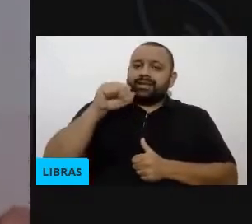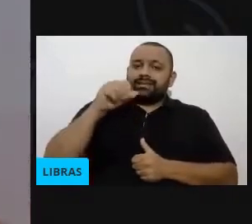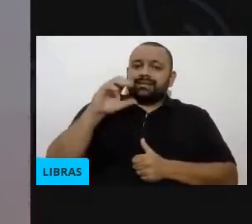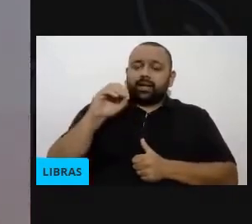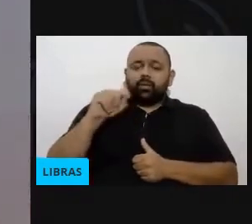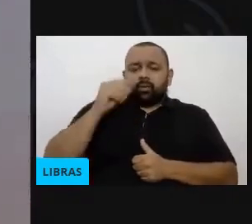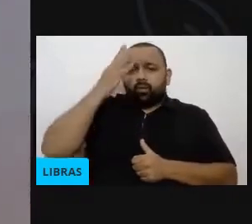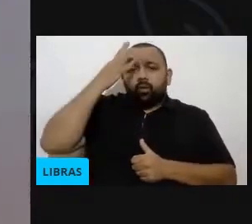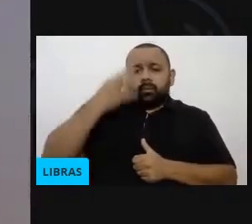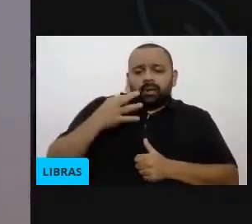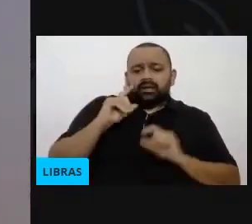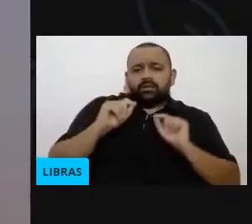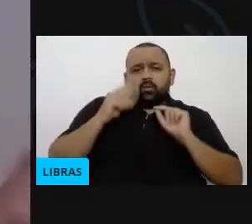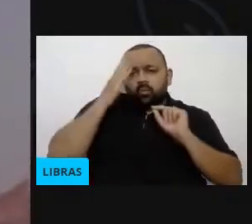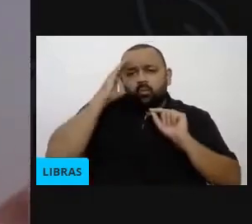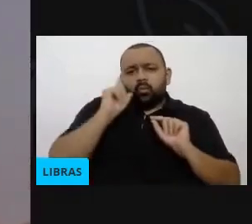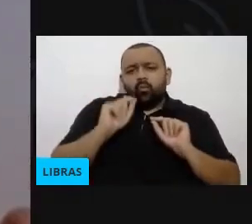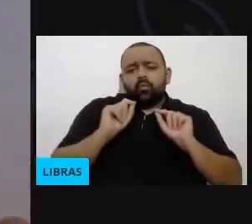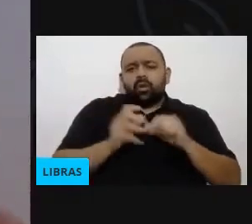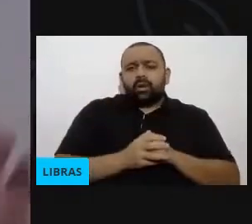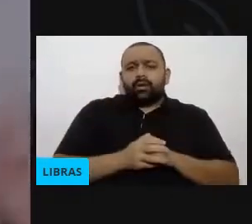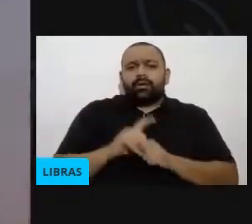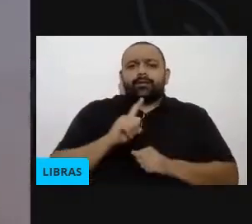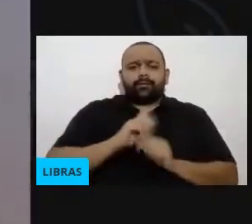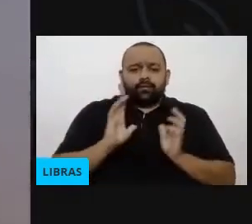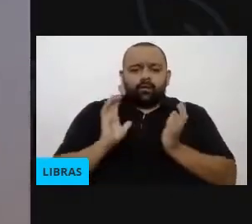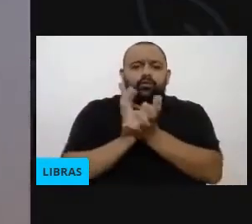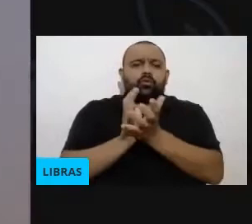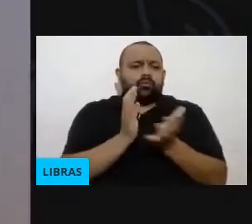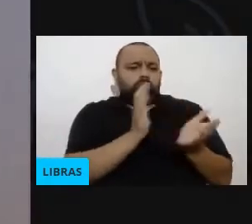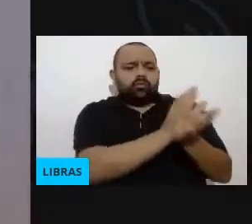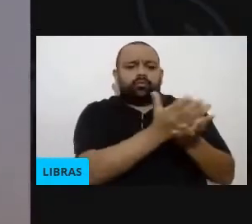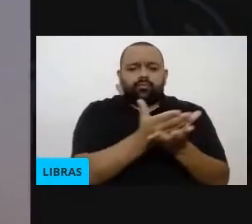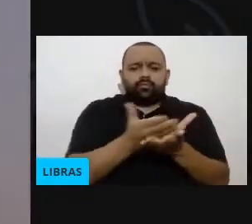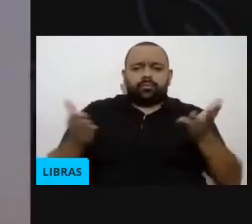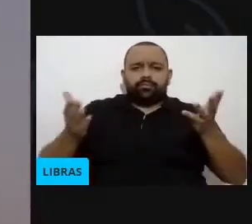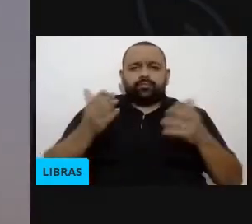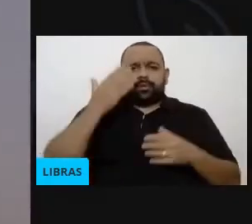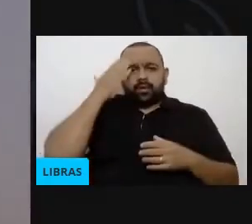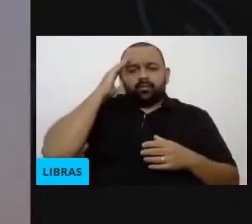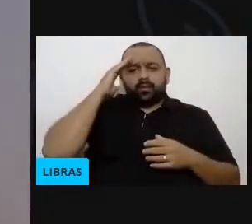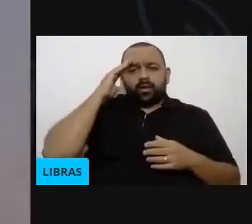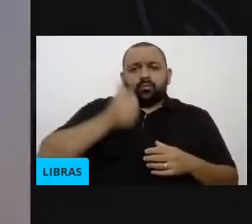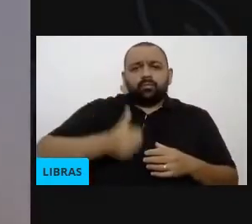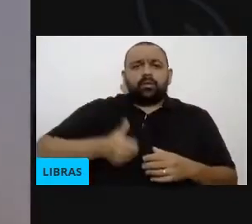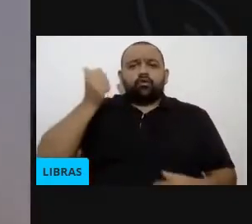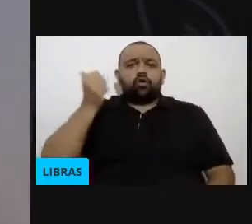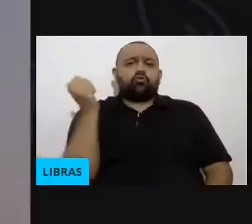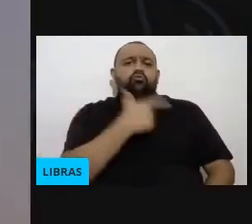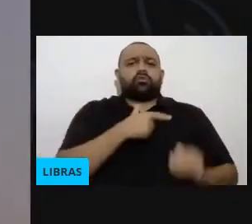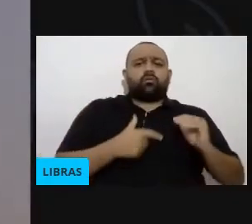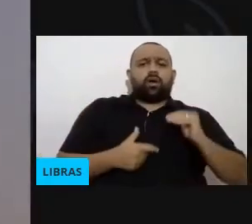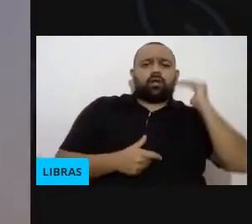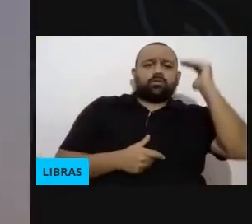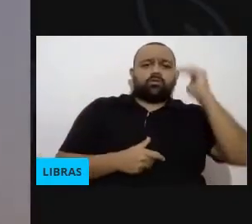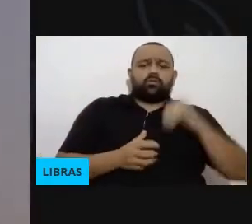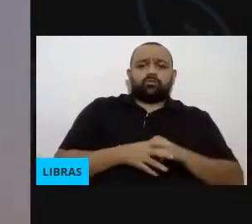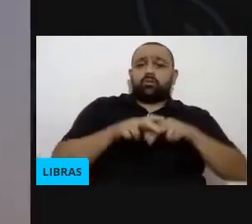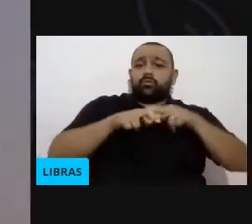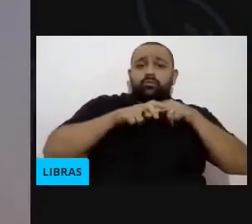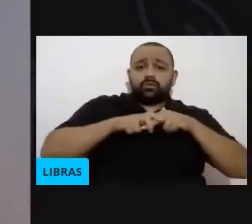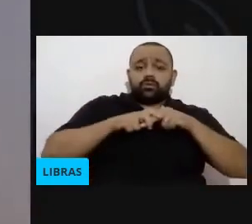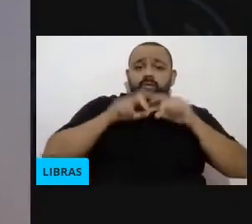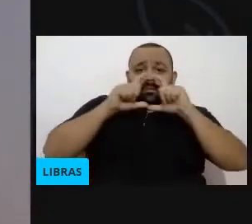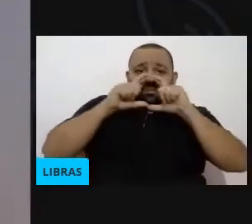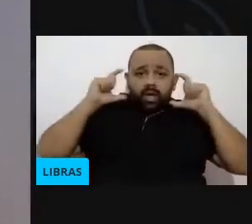tiveram um entendimento muito grande. Aliás, é impressionante como a criança teve um entendimento muito melhor do que o adulto, por exemplo, em relação à máscara. Olha,